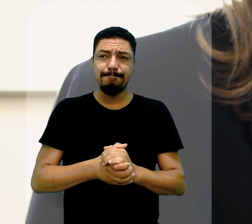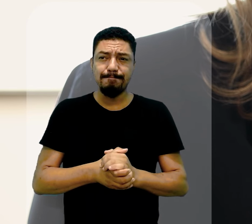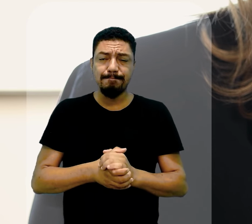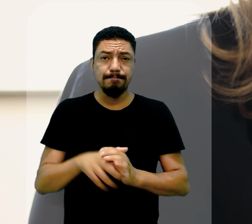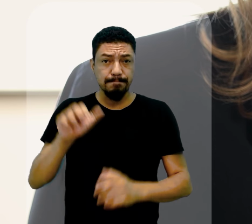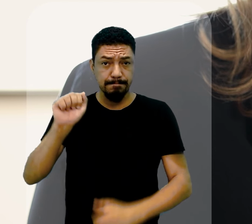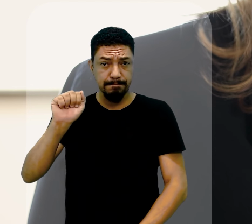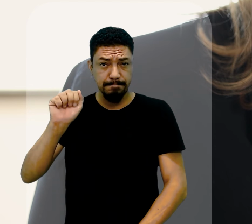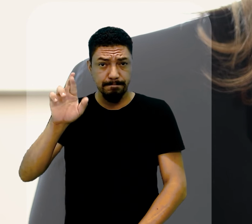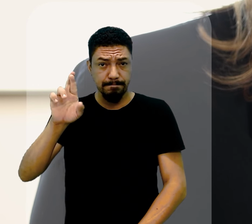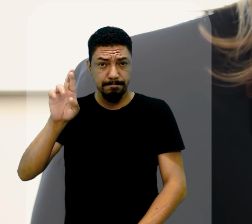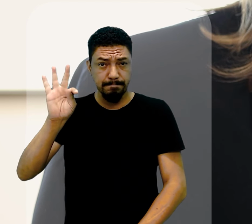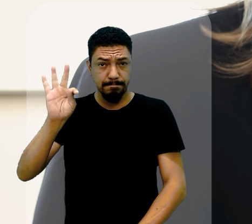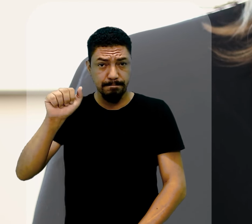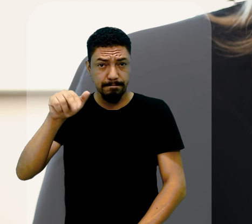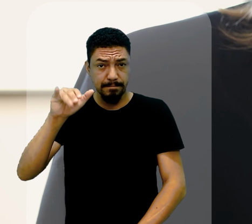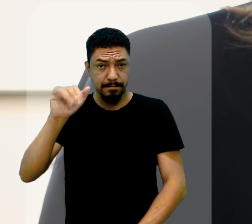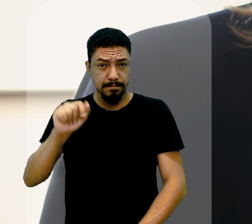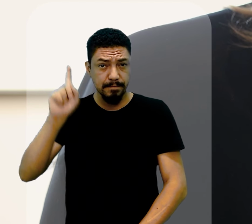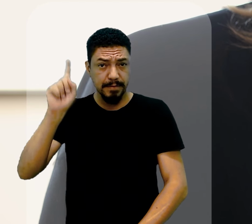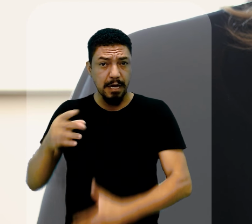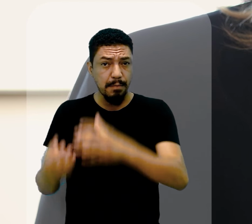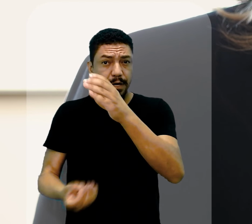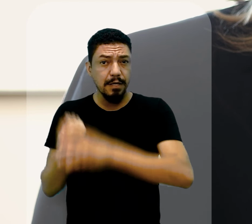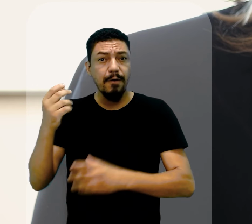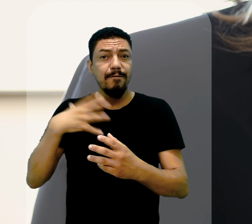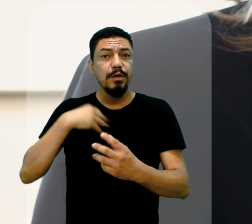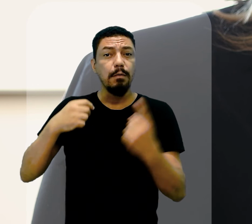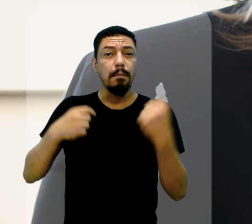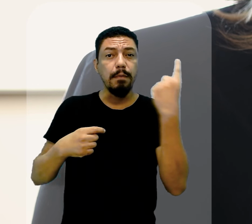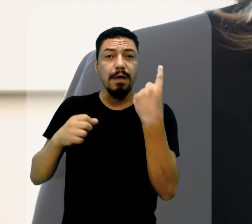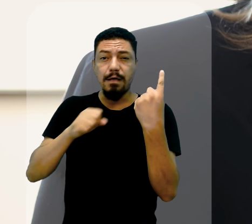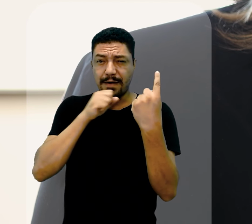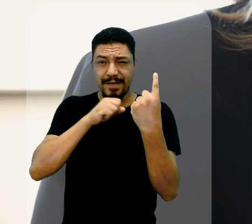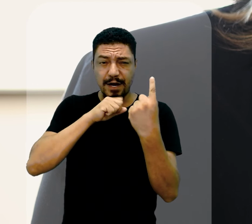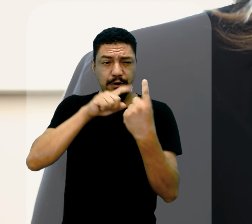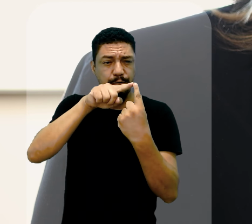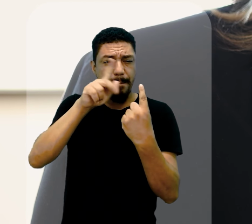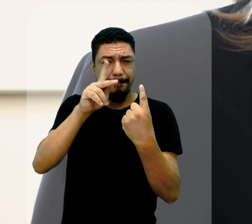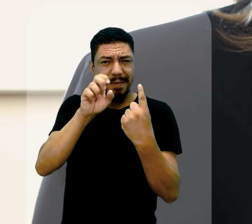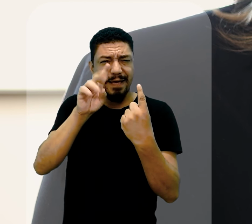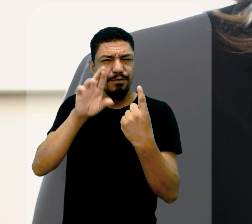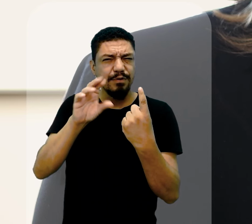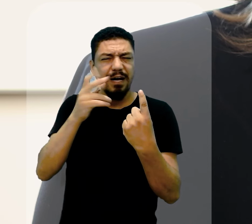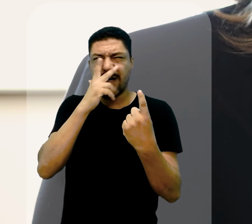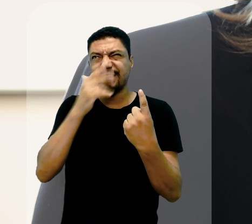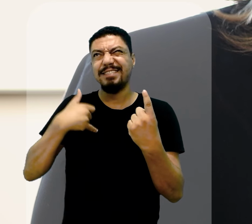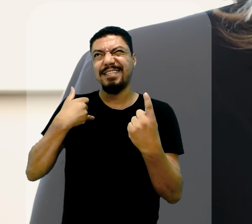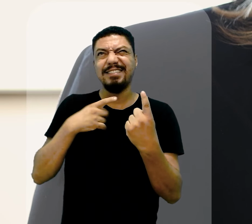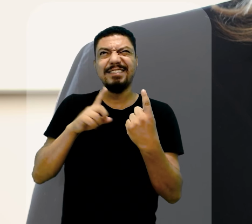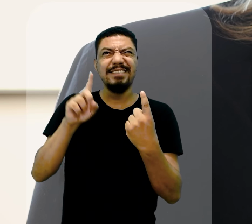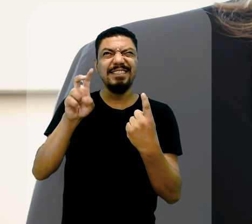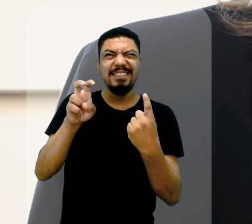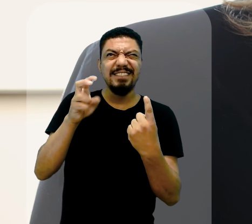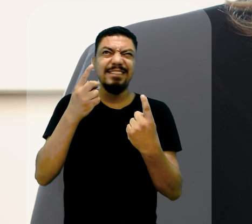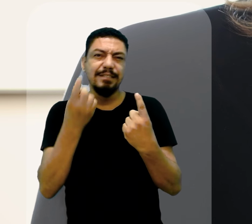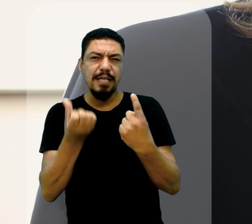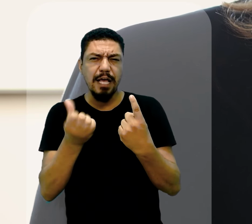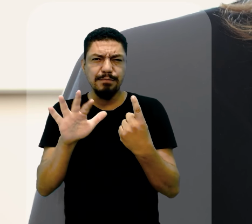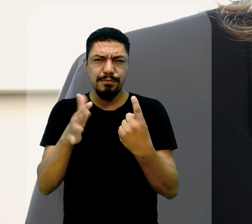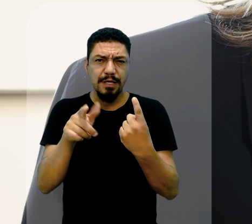Artânia é uma criação do filho mais velho, Pedro, que na época tinha 16 ou 15 anos, e